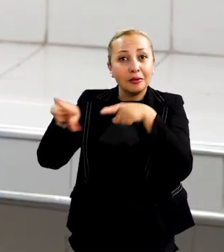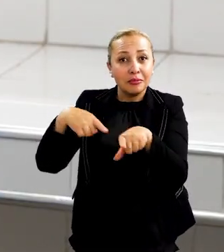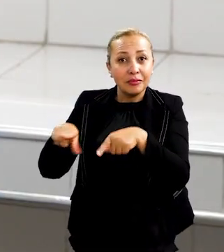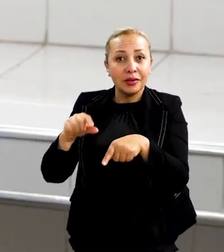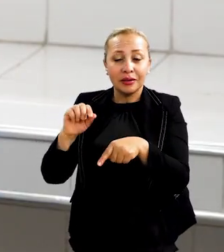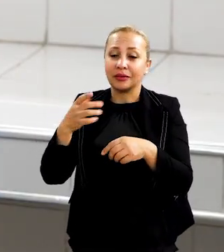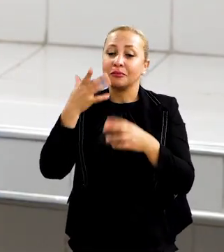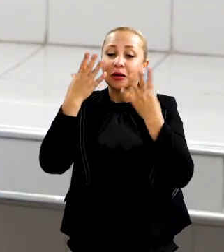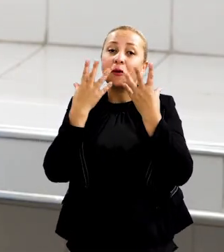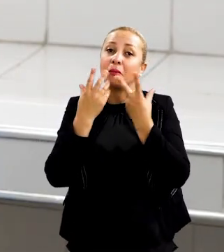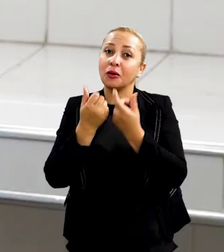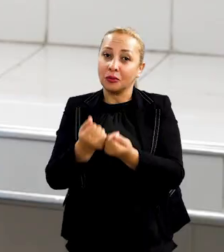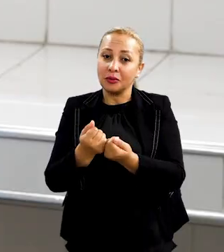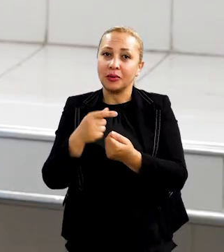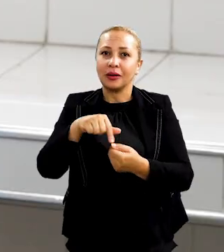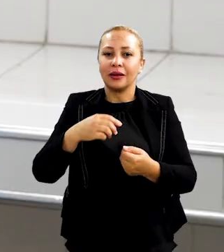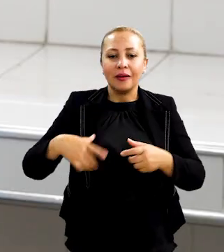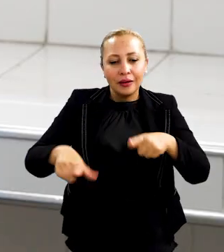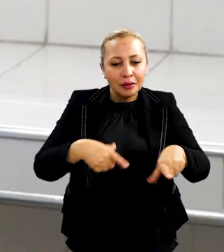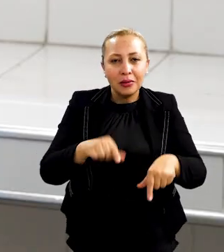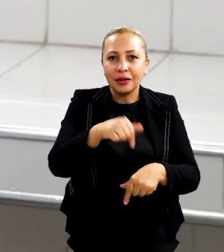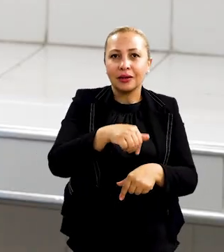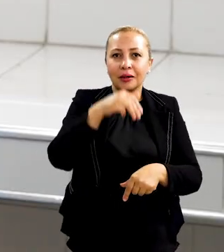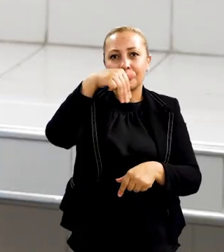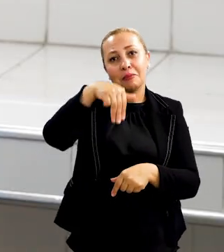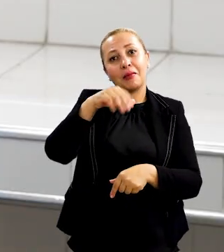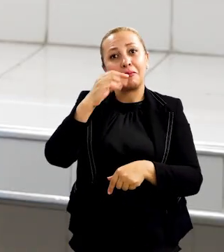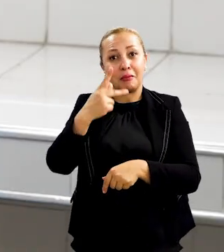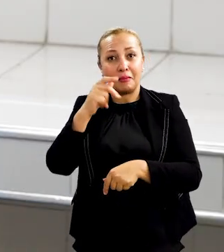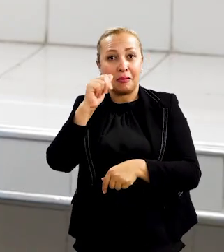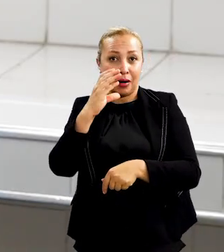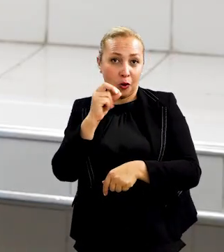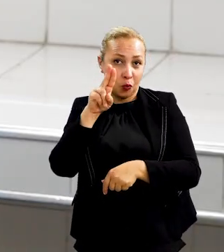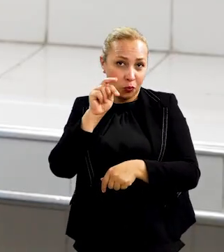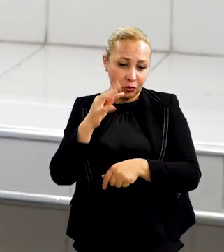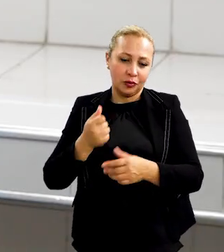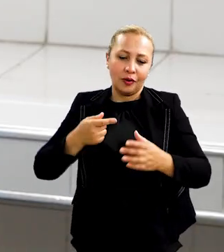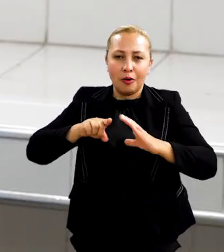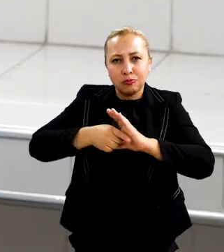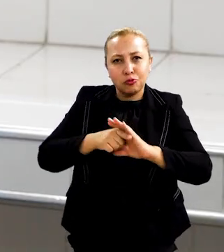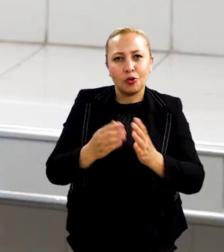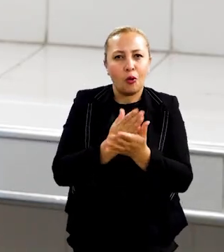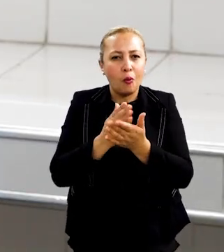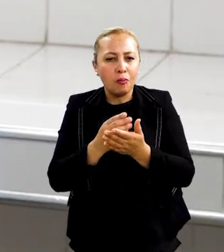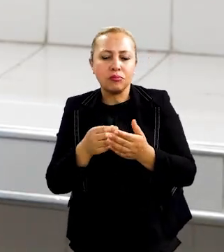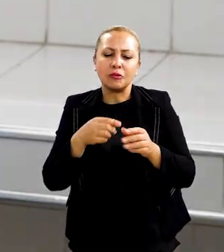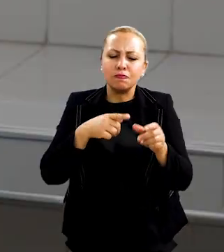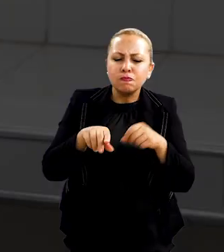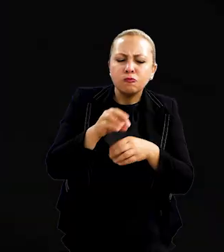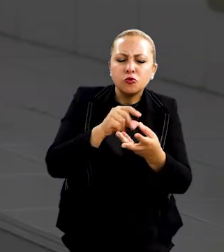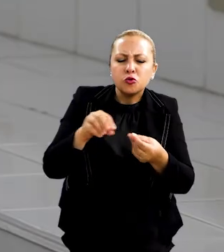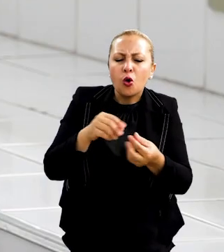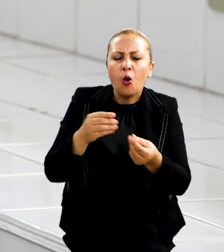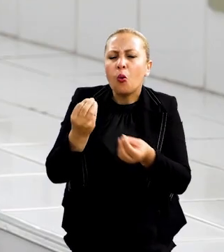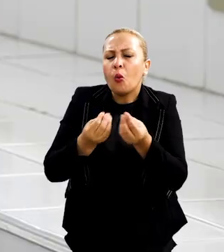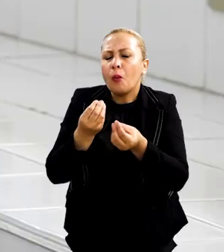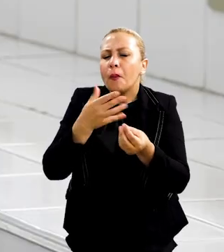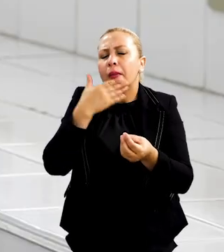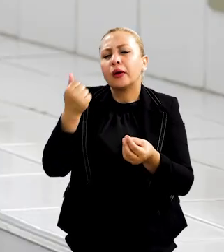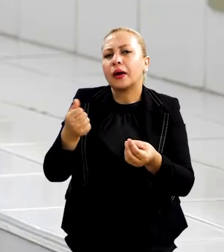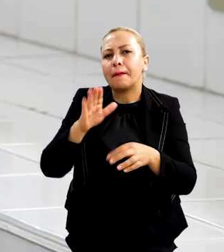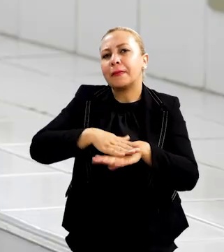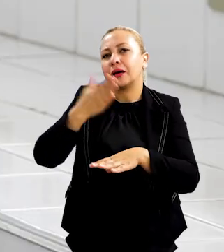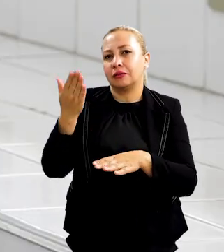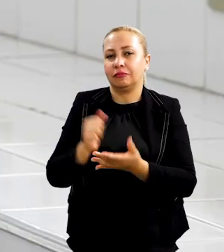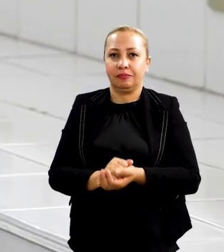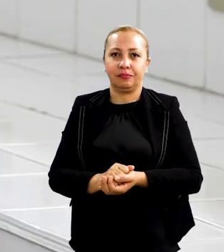comparações entre o Bangladesh e o manguezal do Pacuti. E aí a gente vai aprofundar algumas questões com relação ao solo. Com a continuidade do